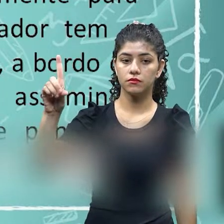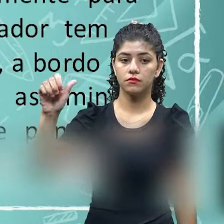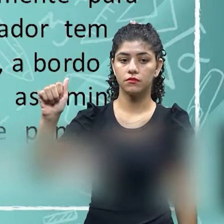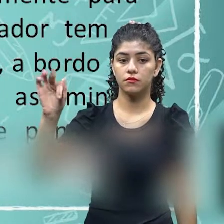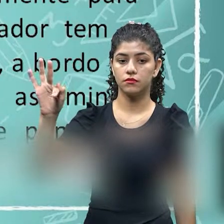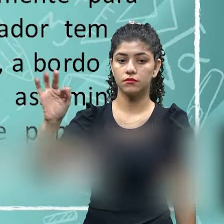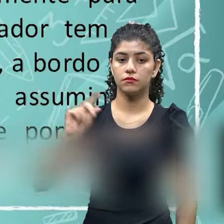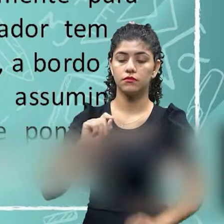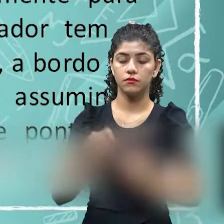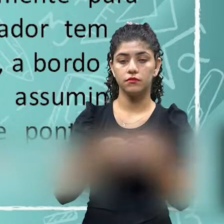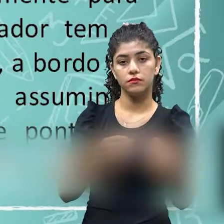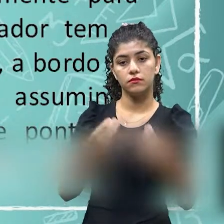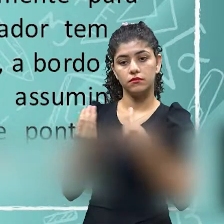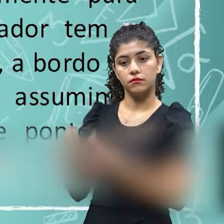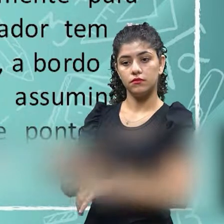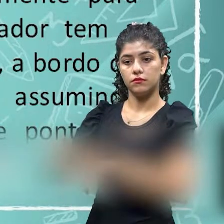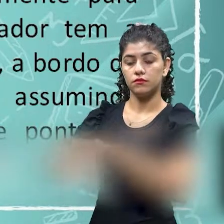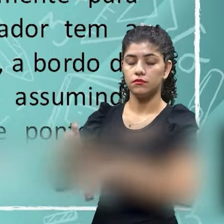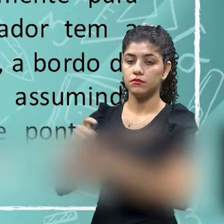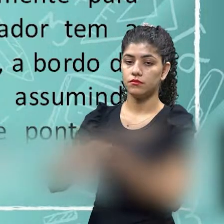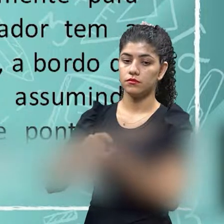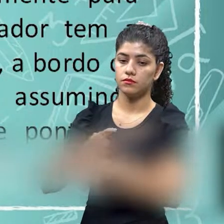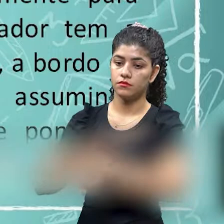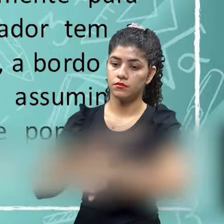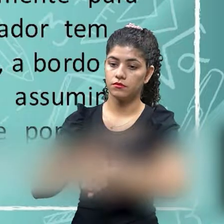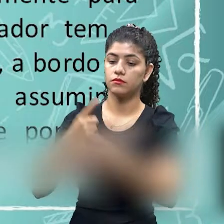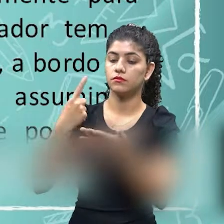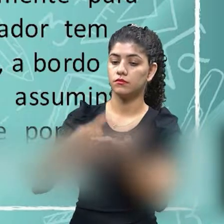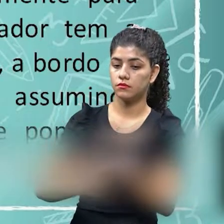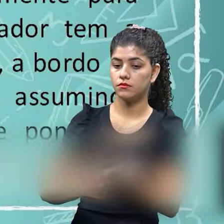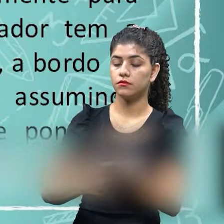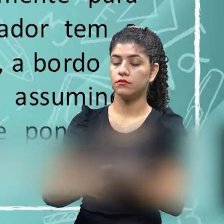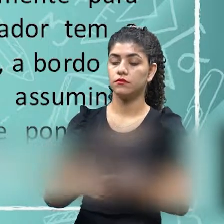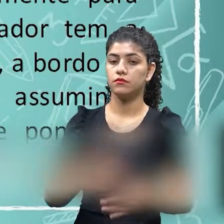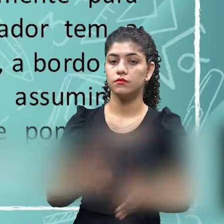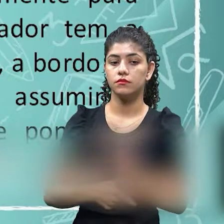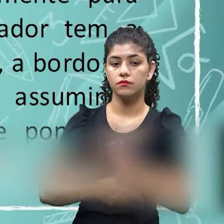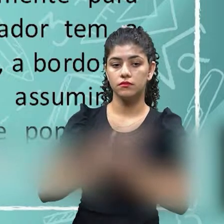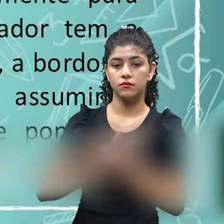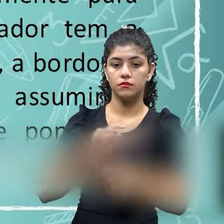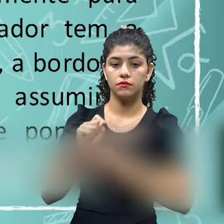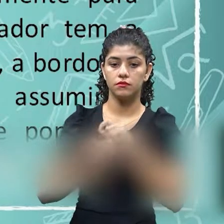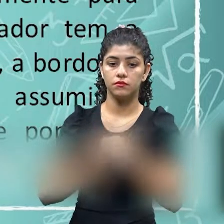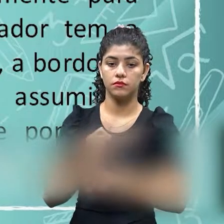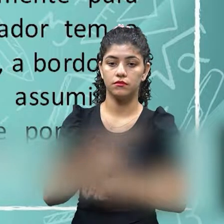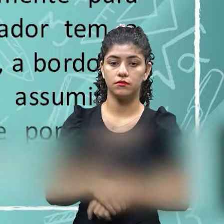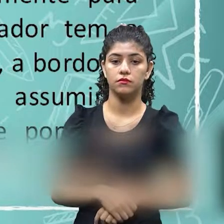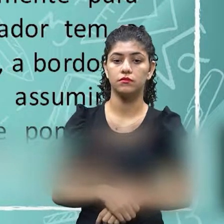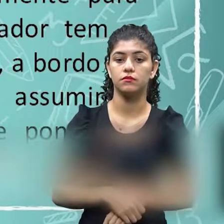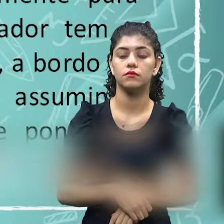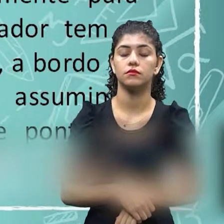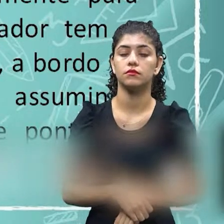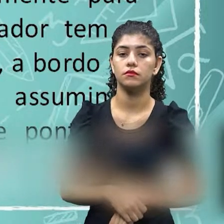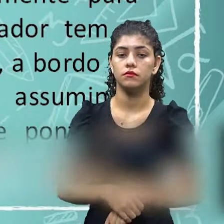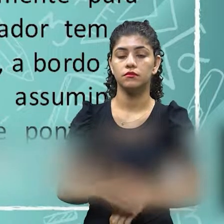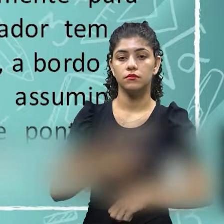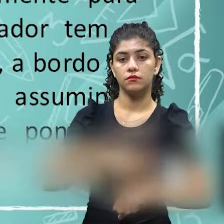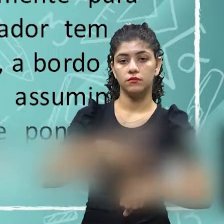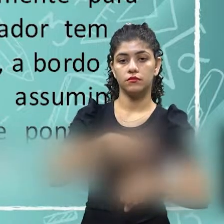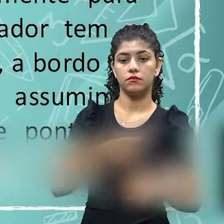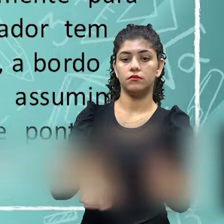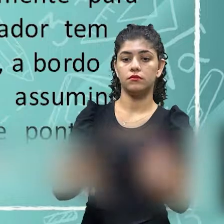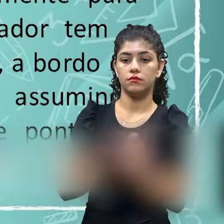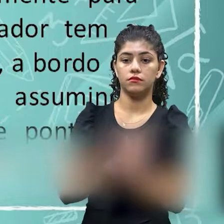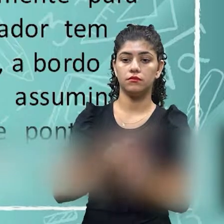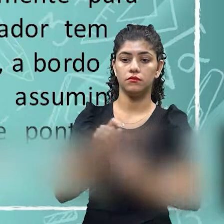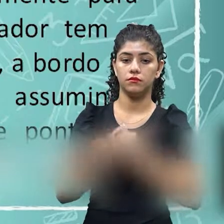entregar a mercadoria no ponto e local designado na fronteira, antes, porém, da linha limítrofe com o país de destino. Esse